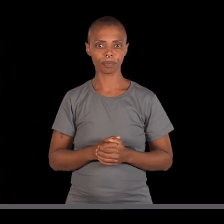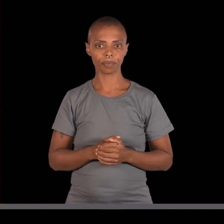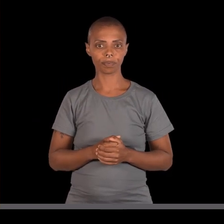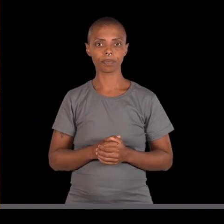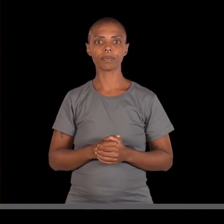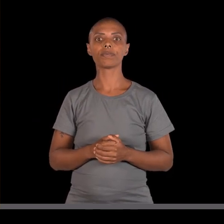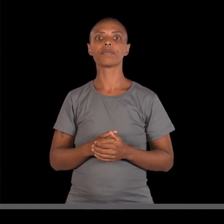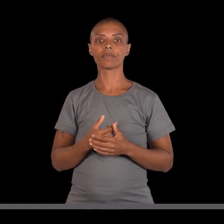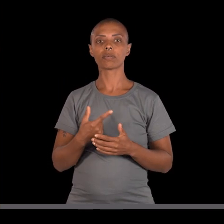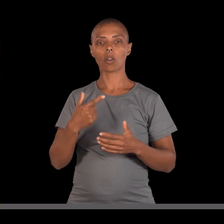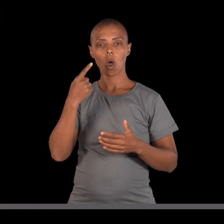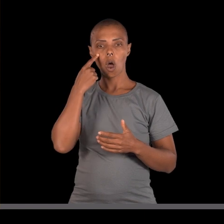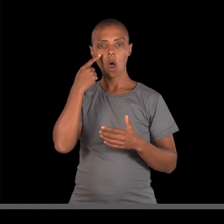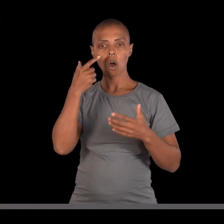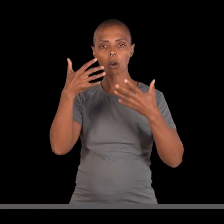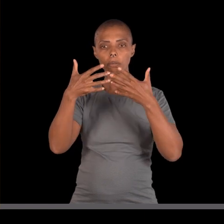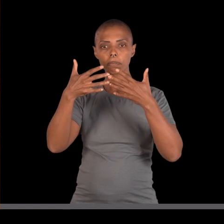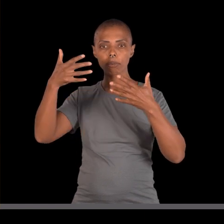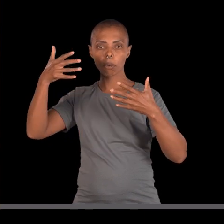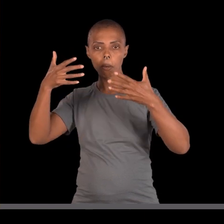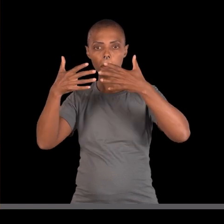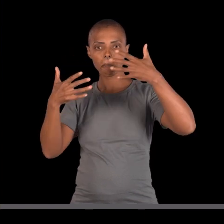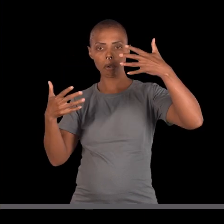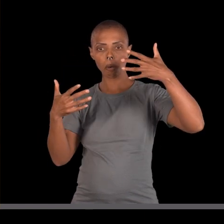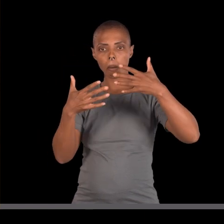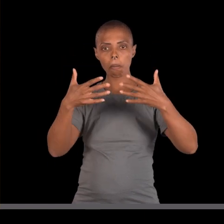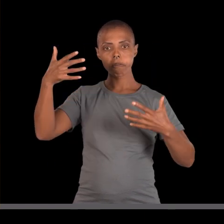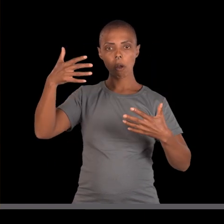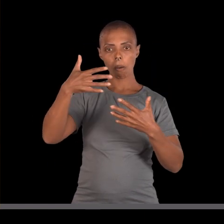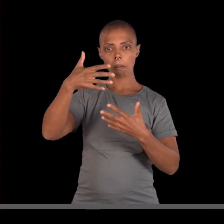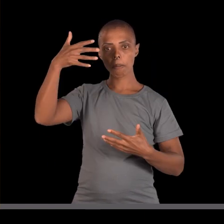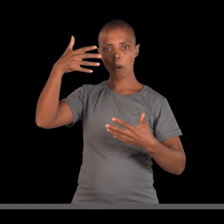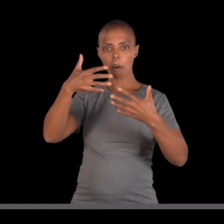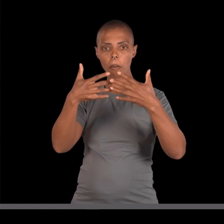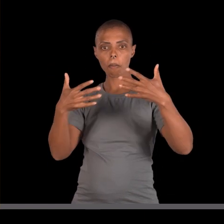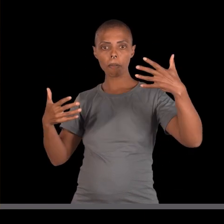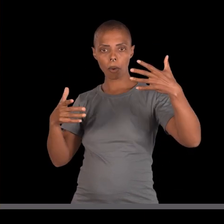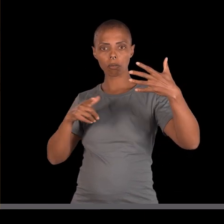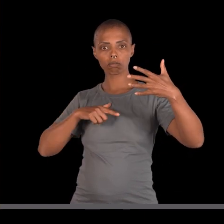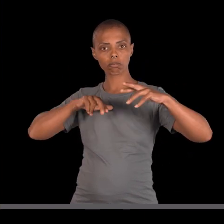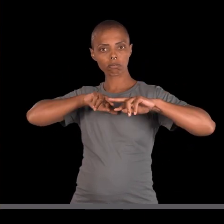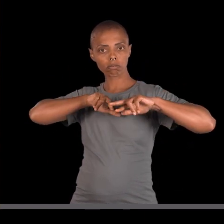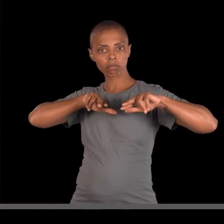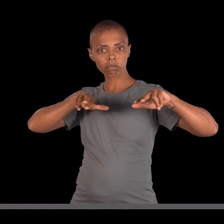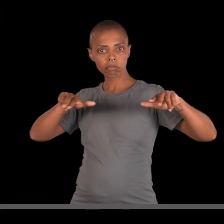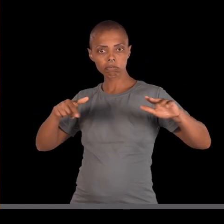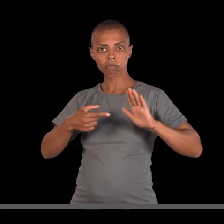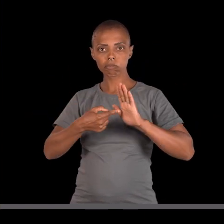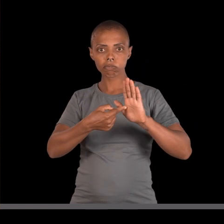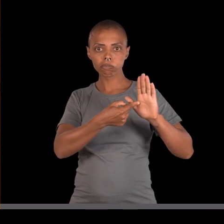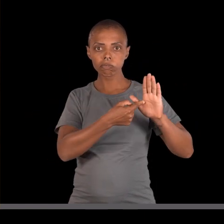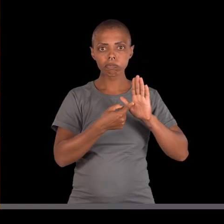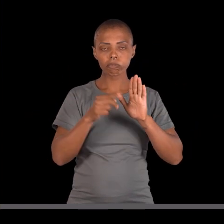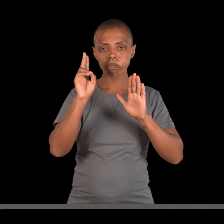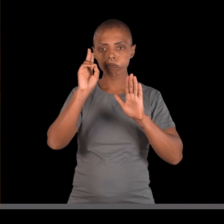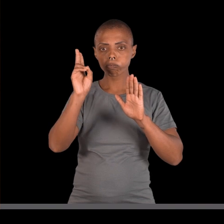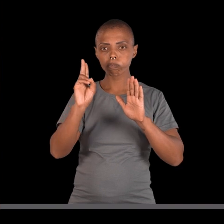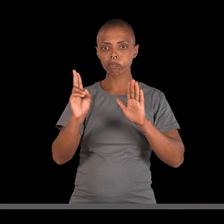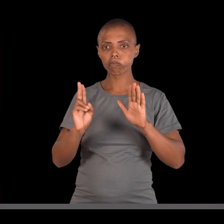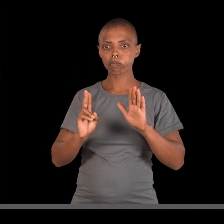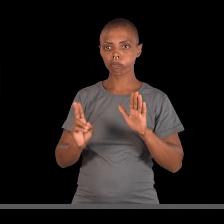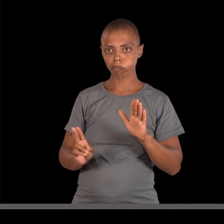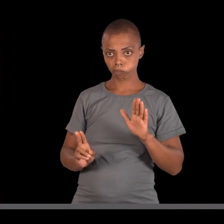dobramentos modernos. Então, aqui as placas tectônicas, ó. Você vai ter Juan de Fuca, você vai ter a placa